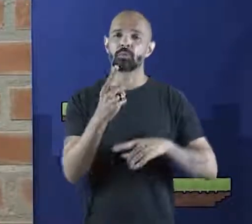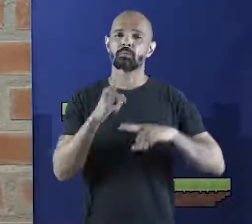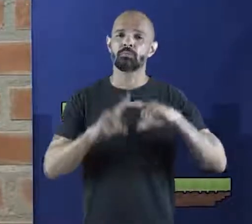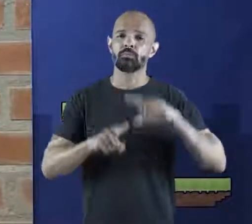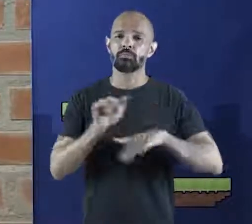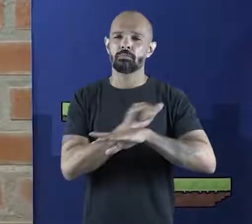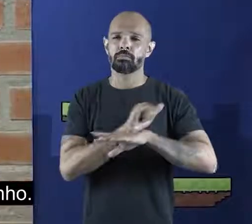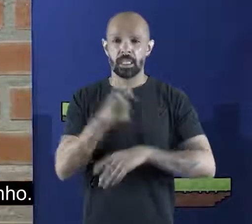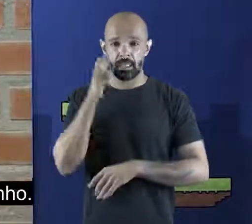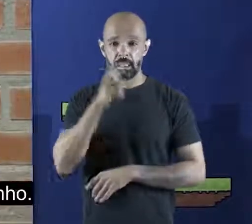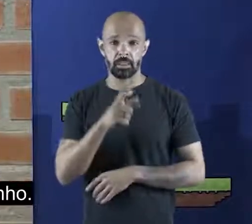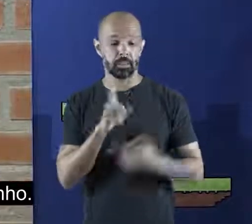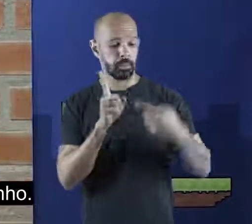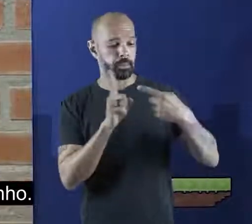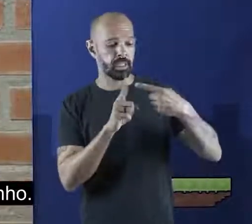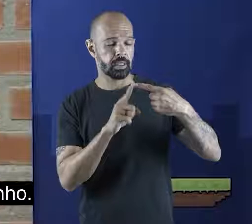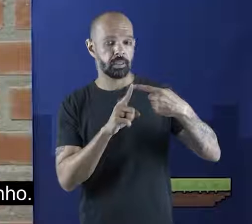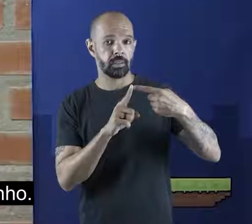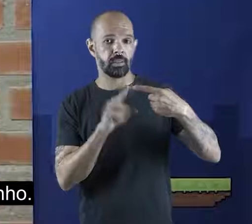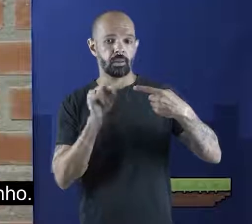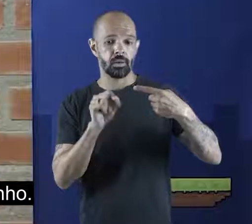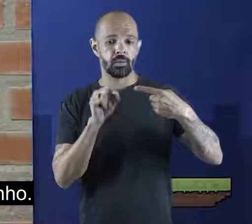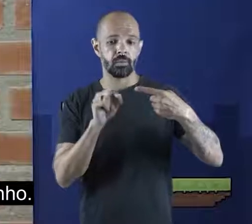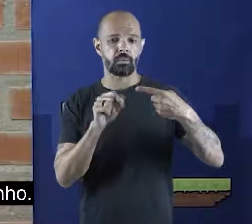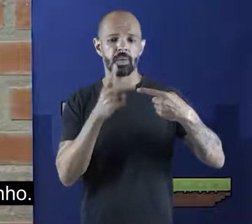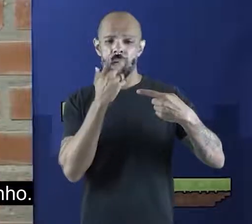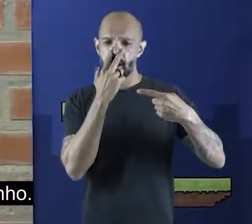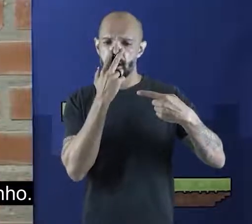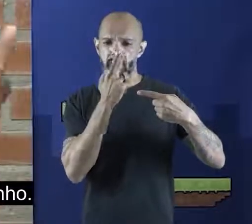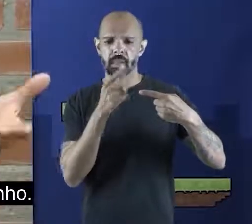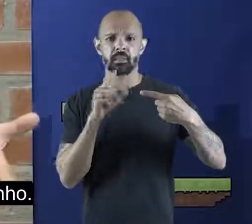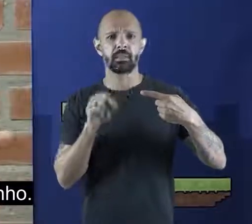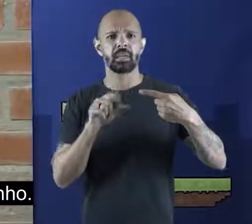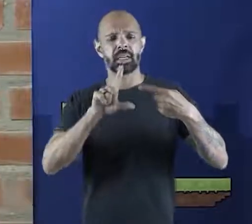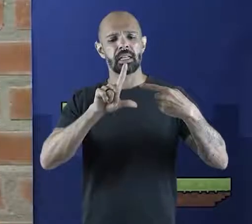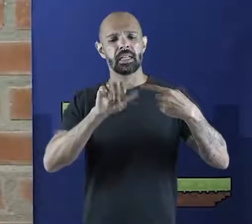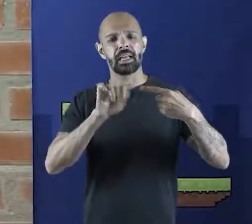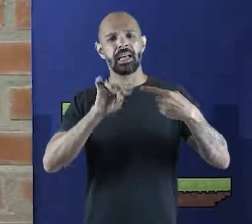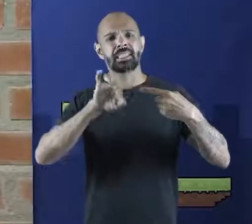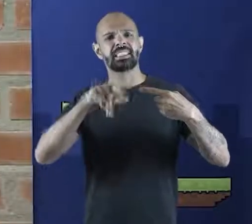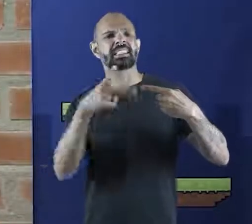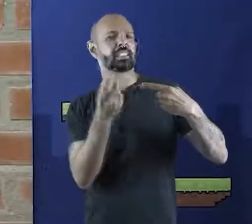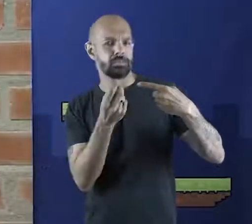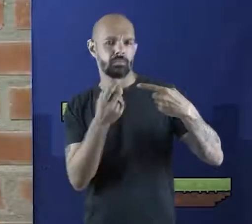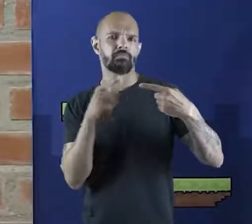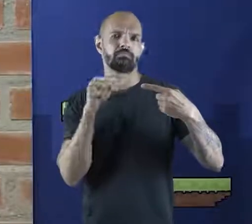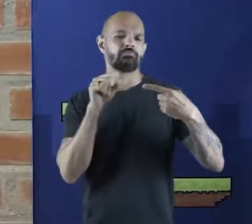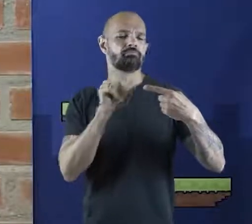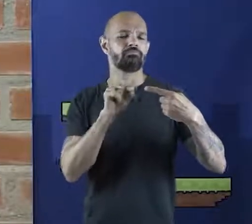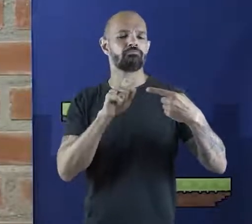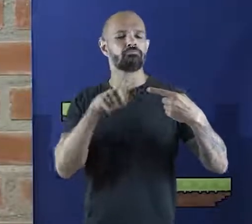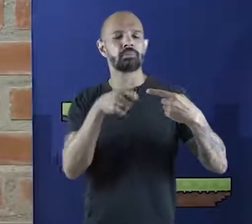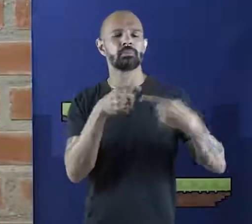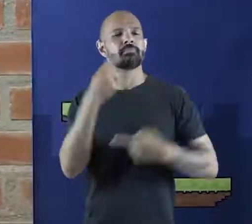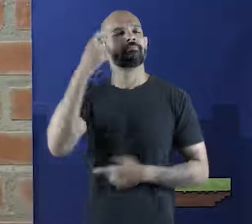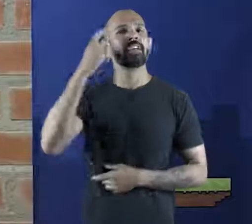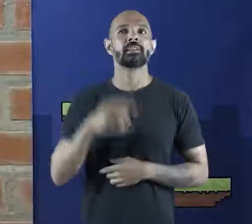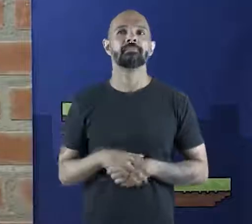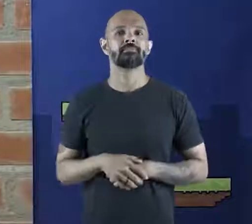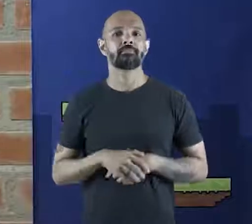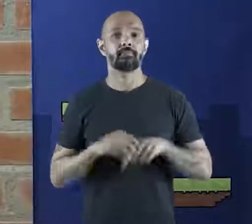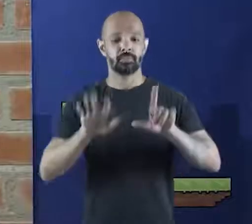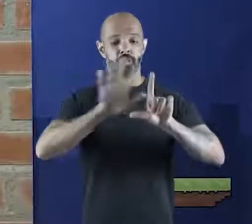recursos muito interessantes. Primeiro, são os tiles. Aqui o pessoal chama de ladrilho, né? Imagina o seguinte, você